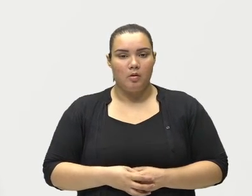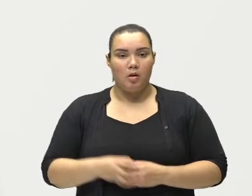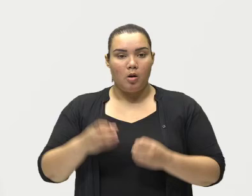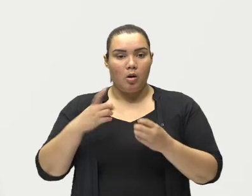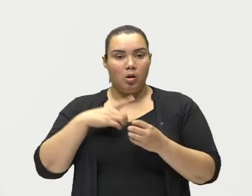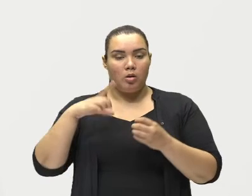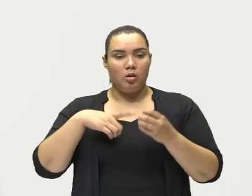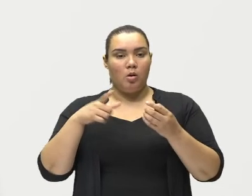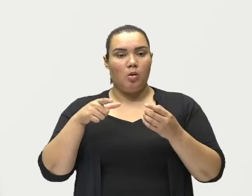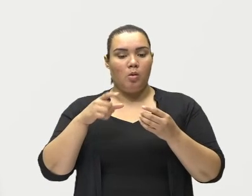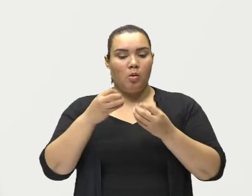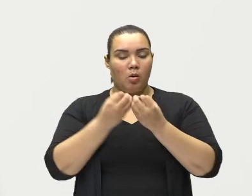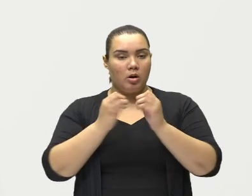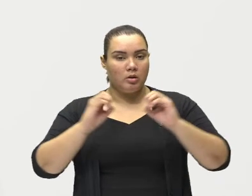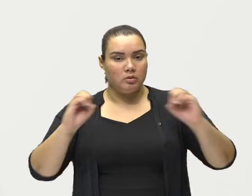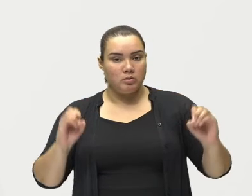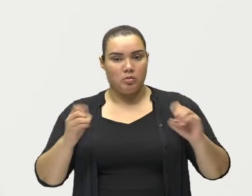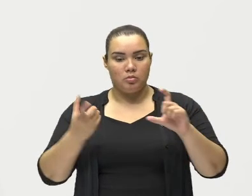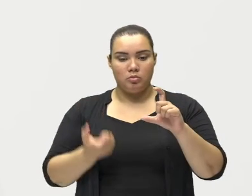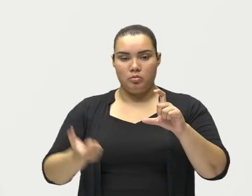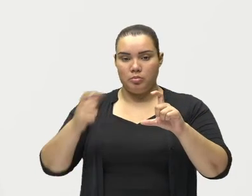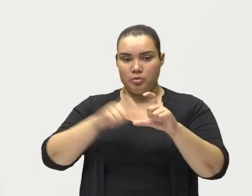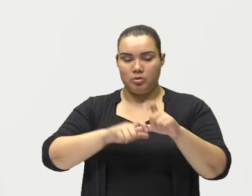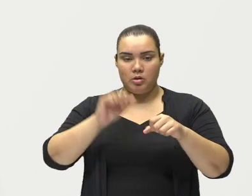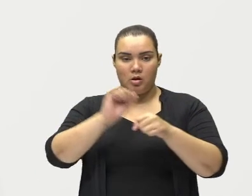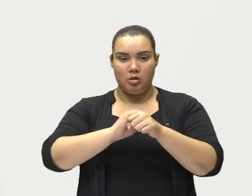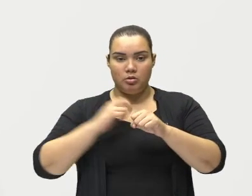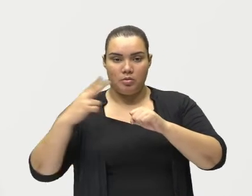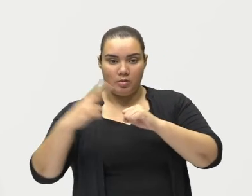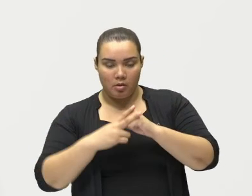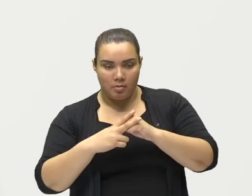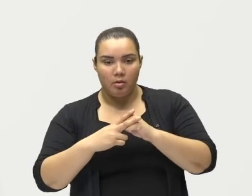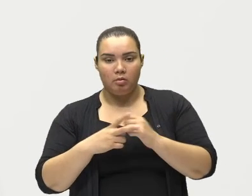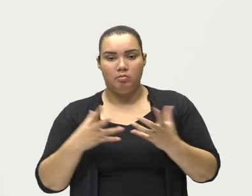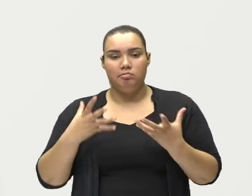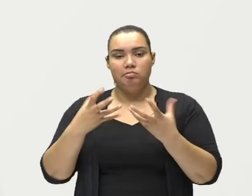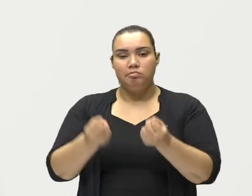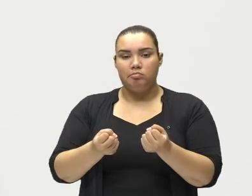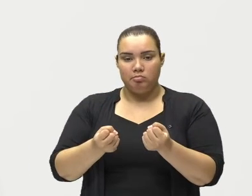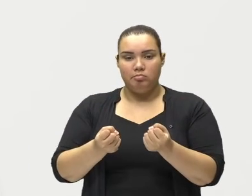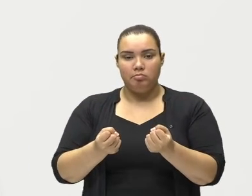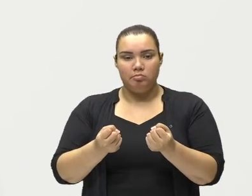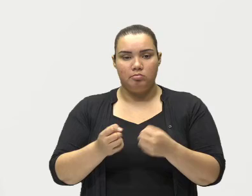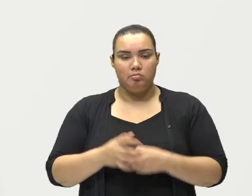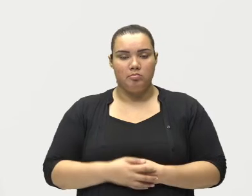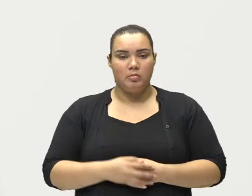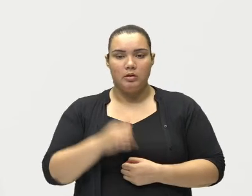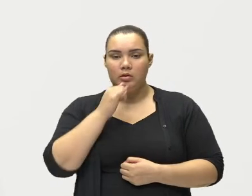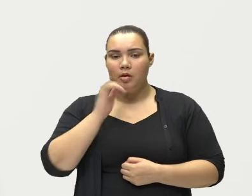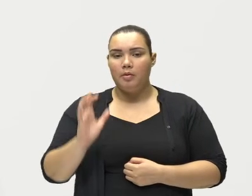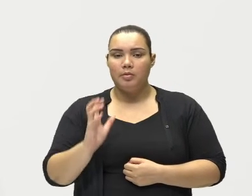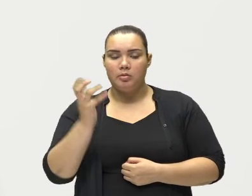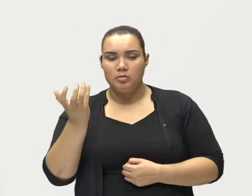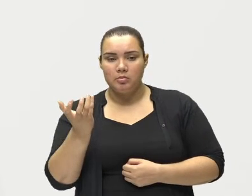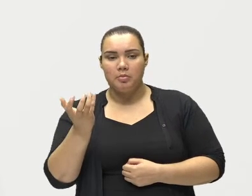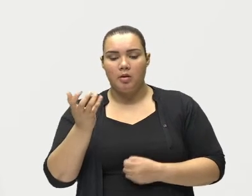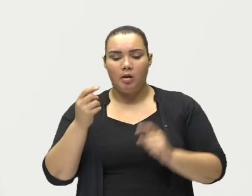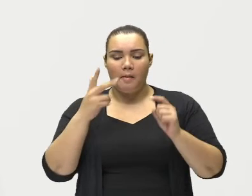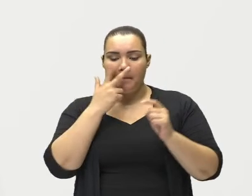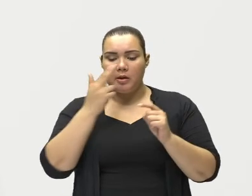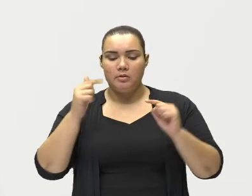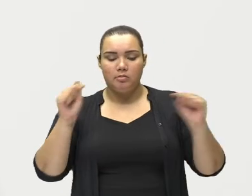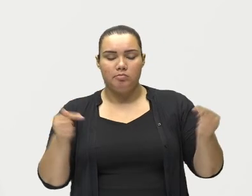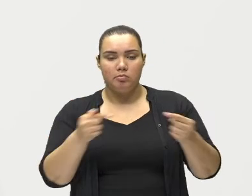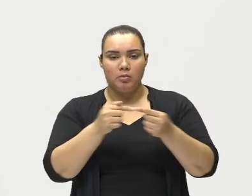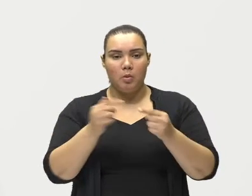Adverbial conformativa. Né? Conformativa. Ele vai indicar uma conformidade. Conforme, conformidade.